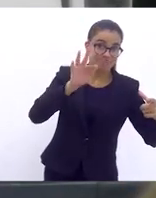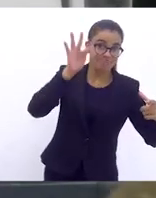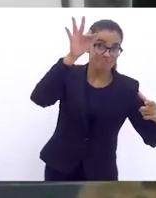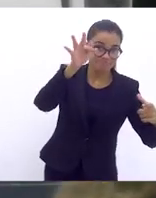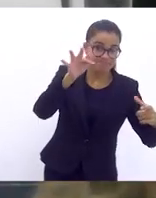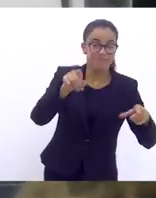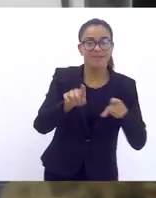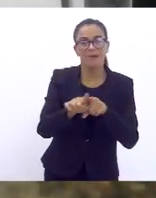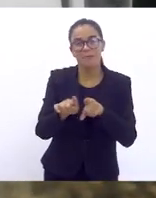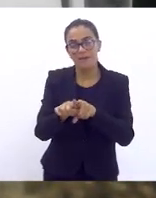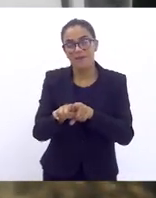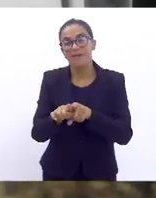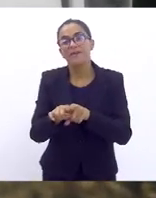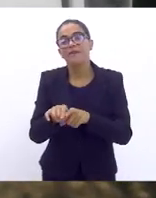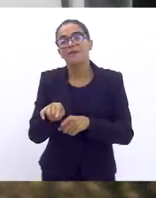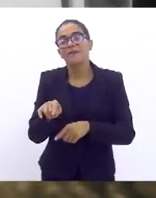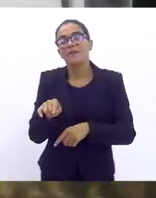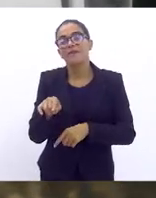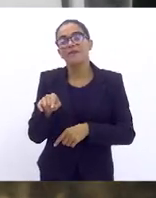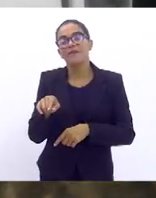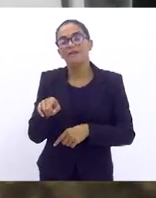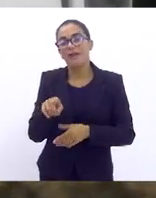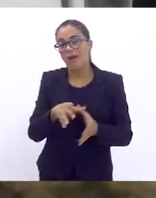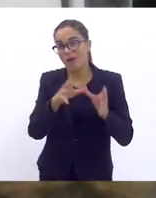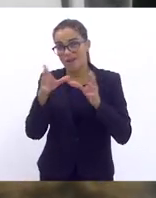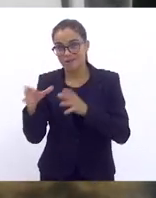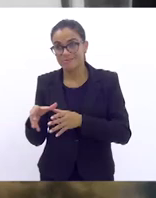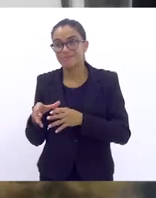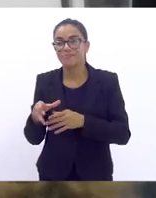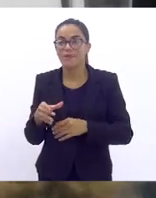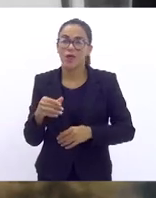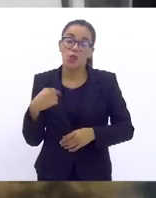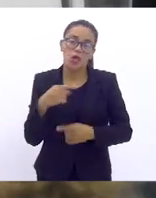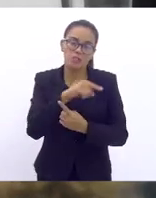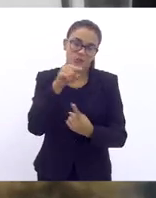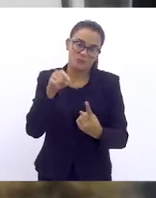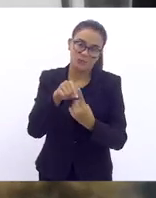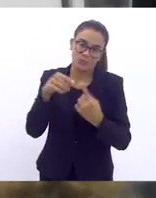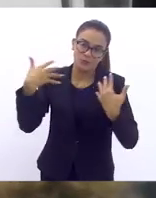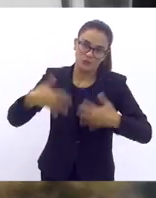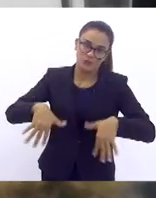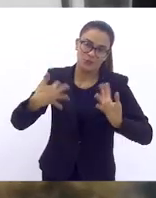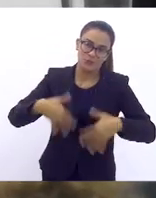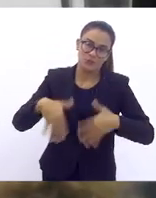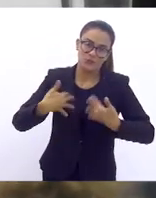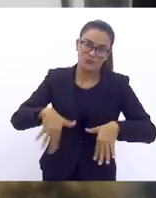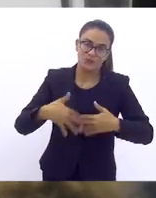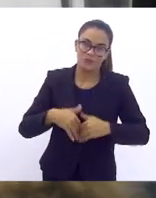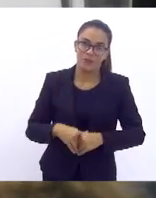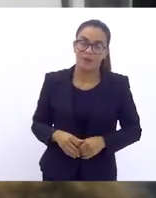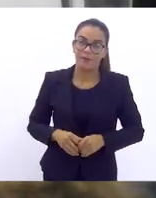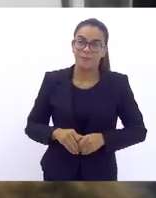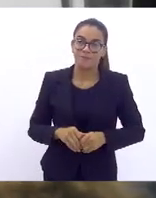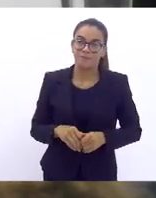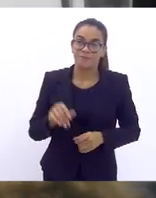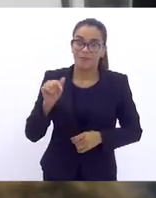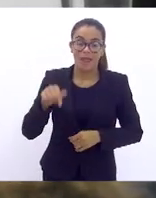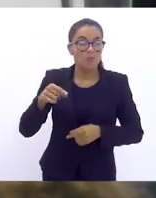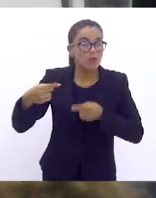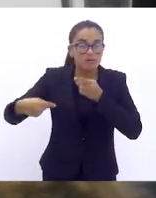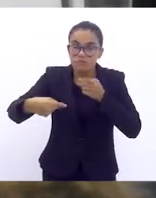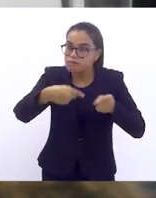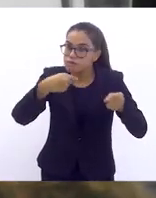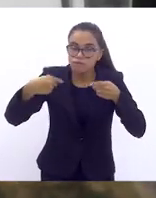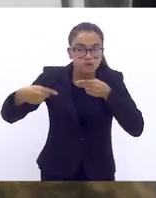portadores de futuro e aí nós vamos para as missões que é o nosso grande objetivo essa foi uma